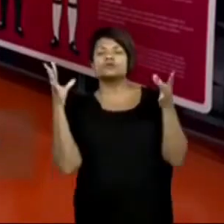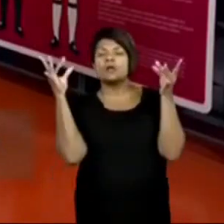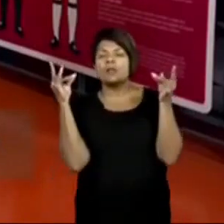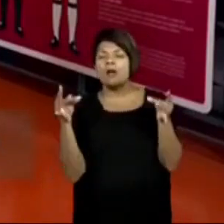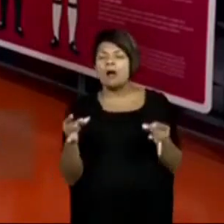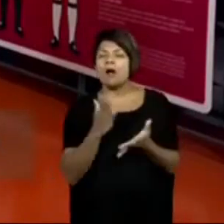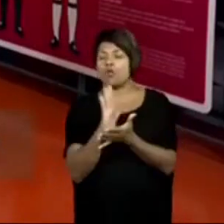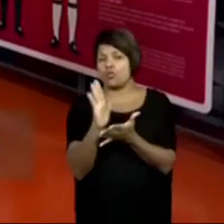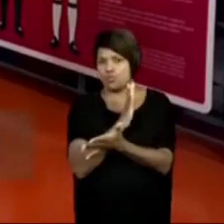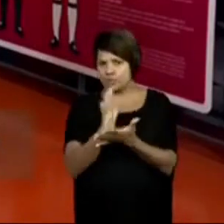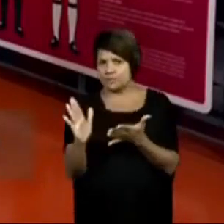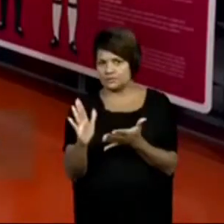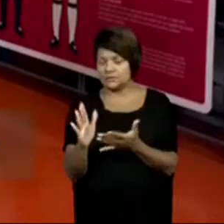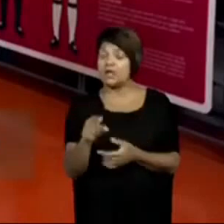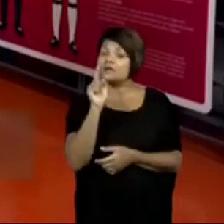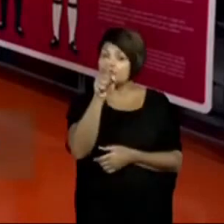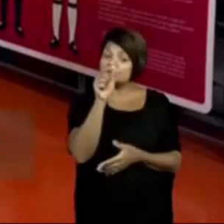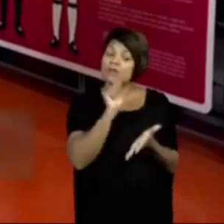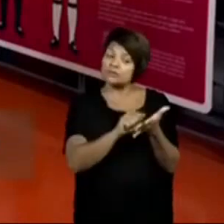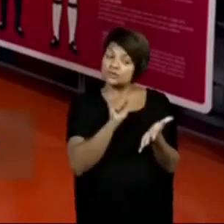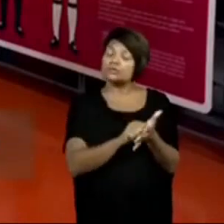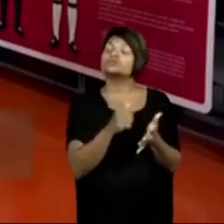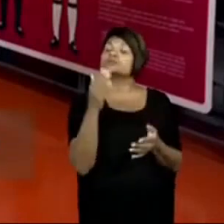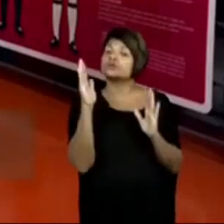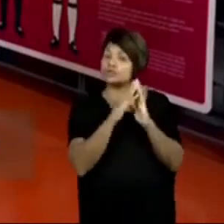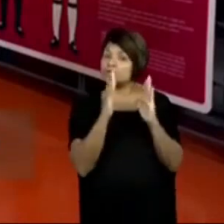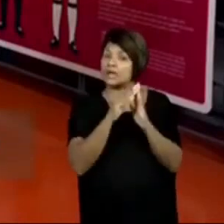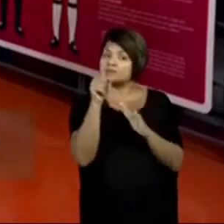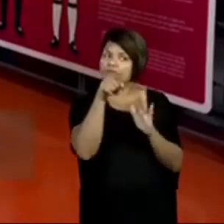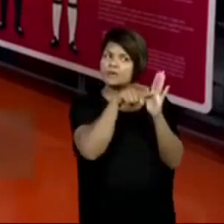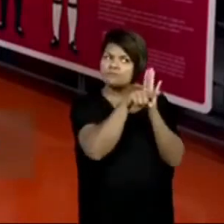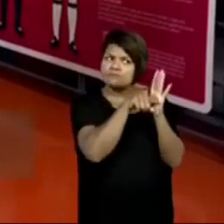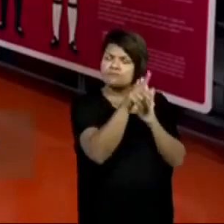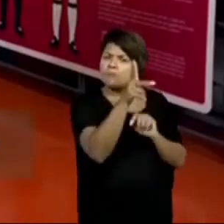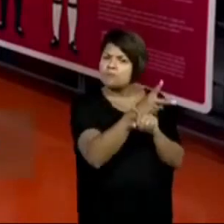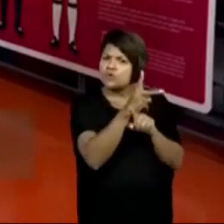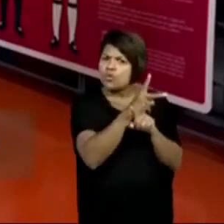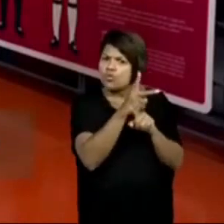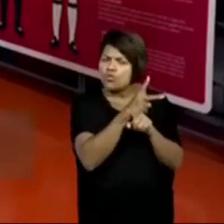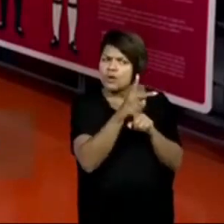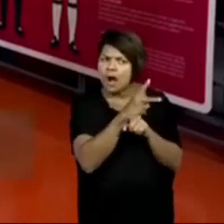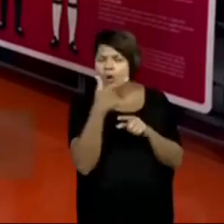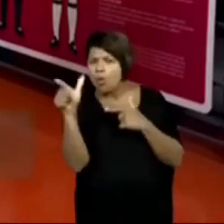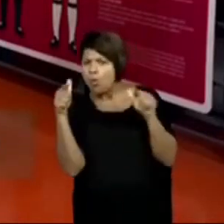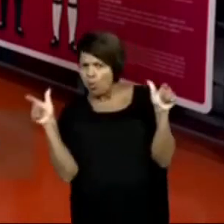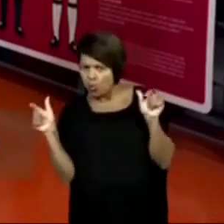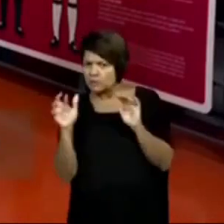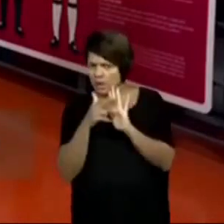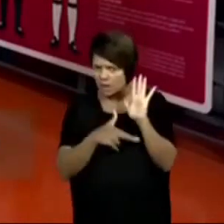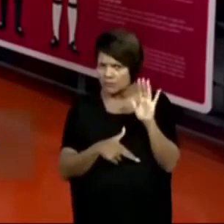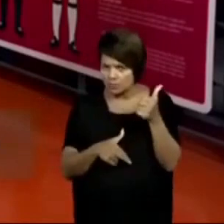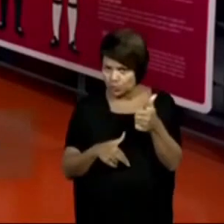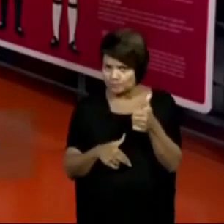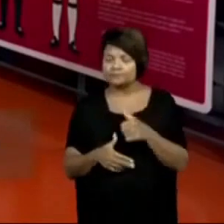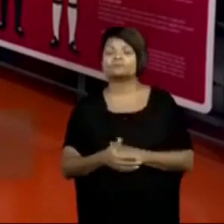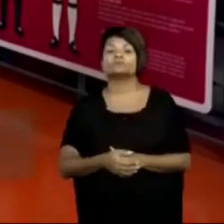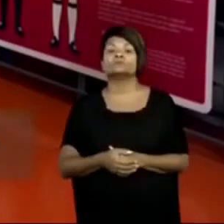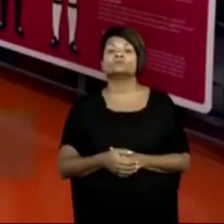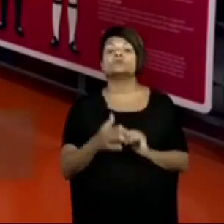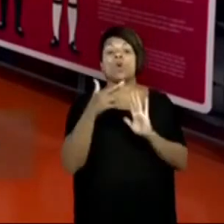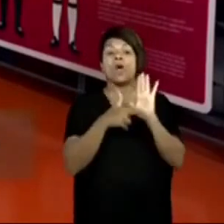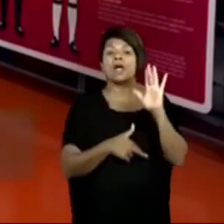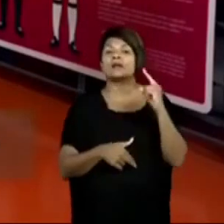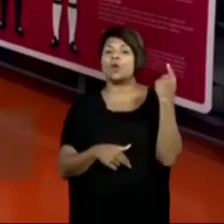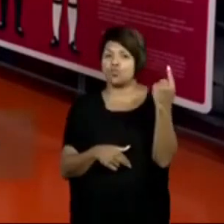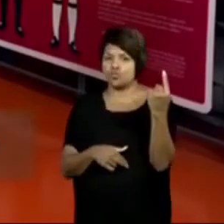algumas delas e fica aí de lição de casa procurar saber sobre as que a gente não detalhar aqui. Isso mesmo. Então, ó, regra número 1,